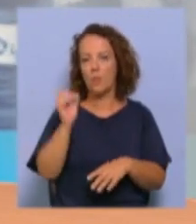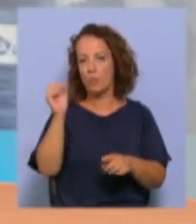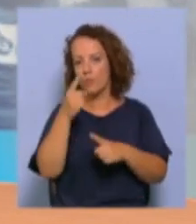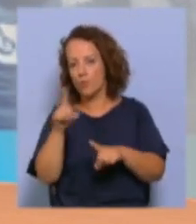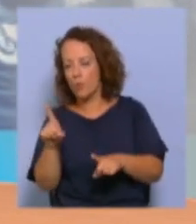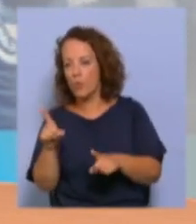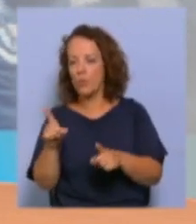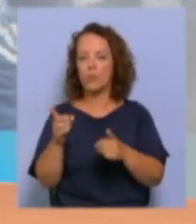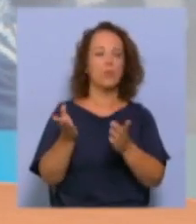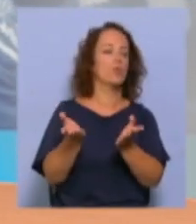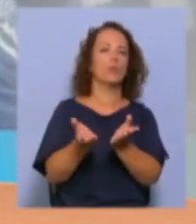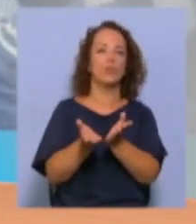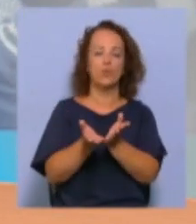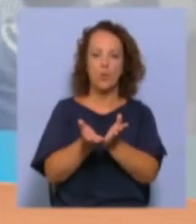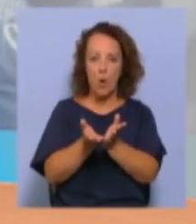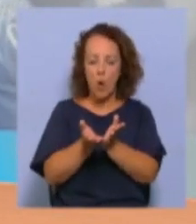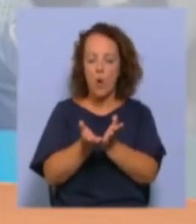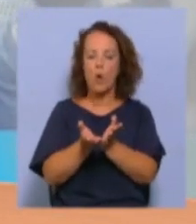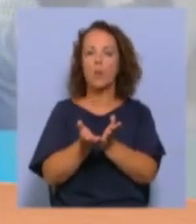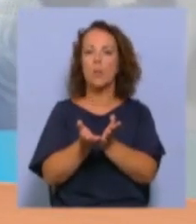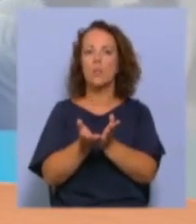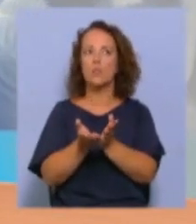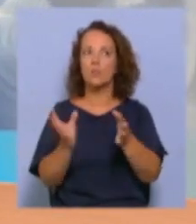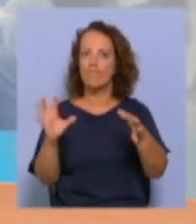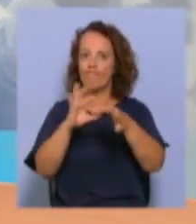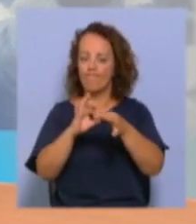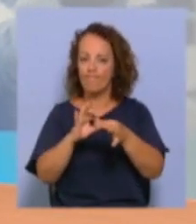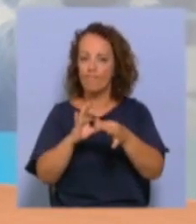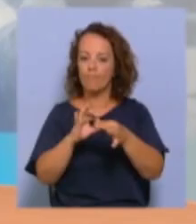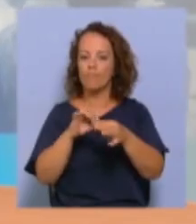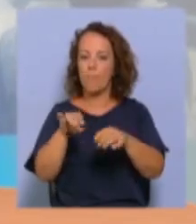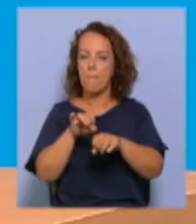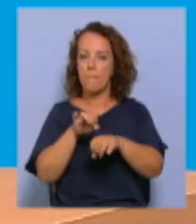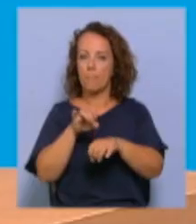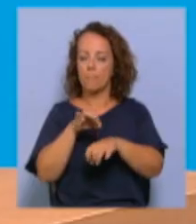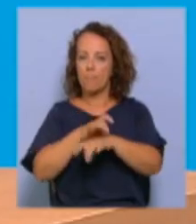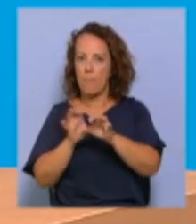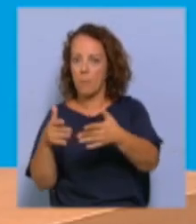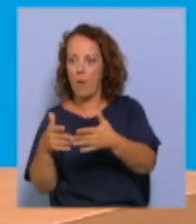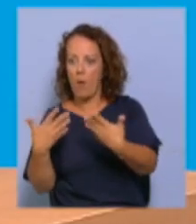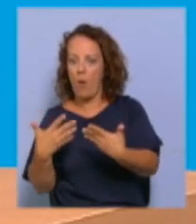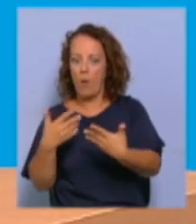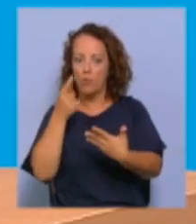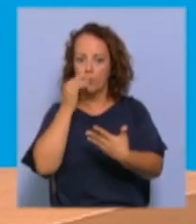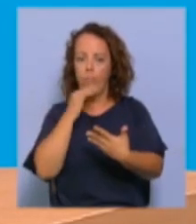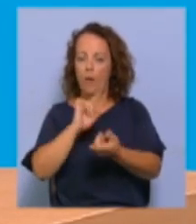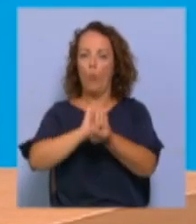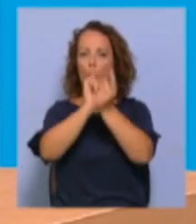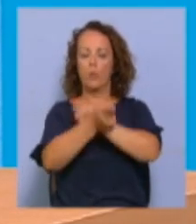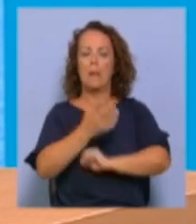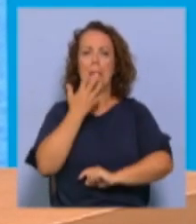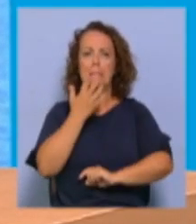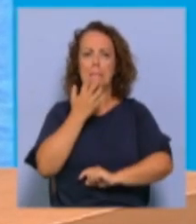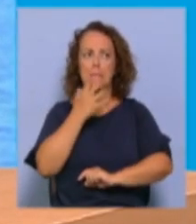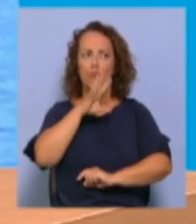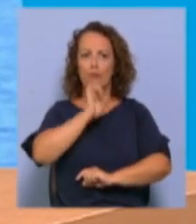que estalou esta pandemia. Agora, há o receio dos pais de deixarem os filhos saírem de casa e regressarem à escola. Como é